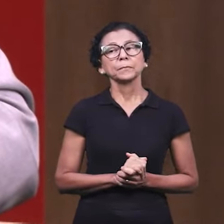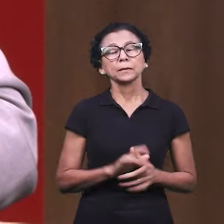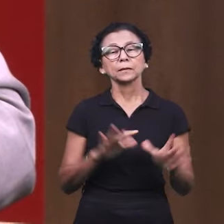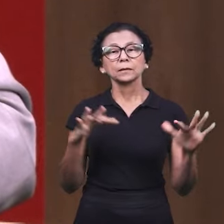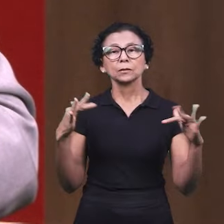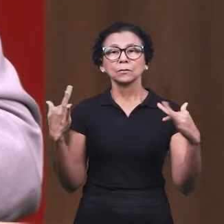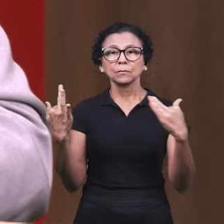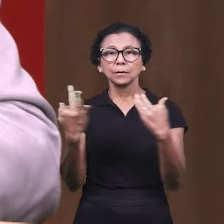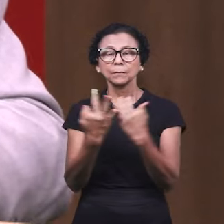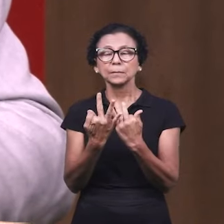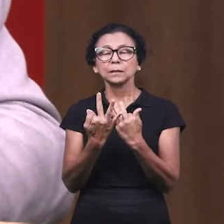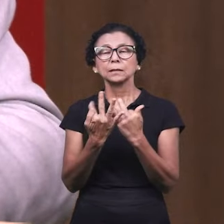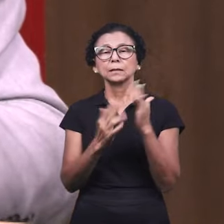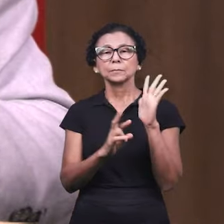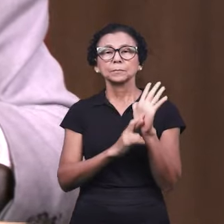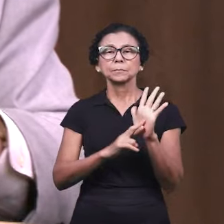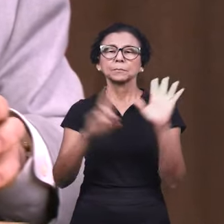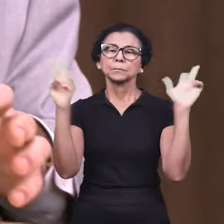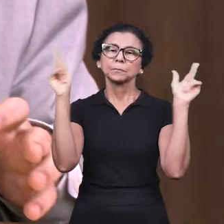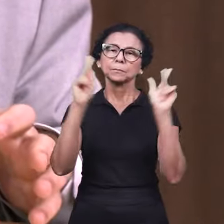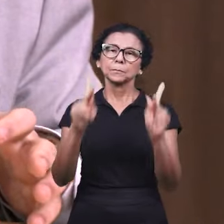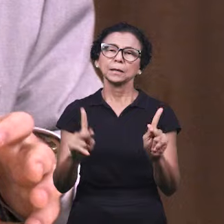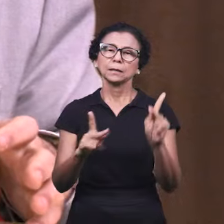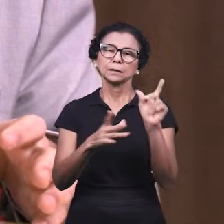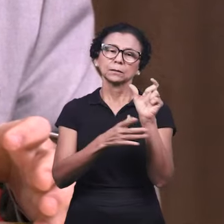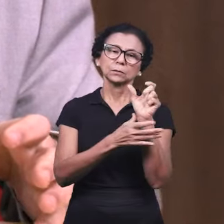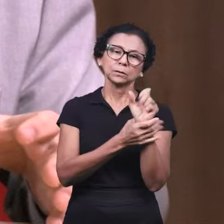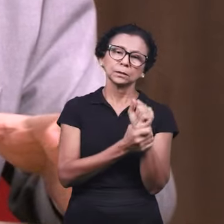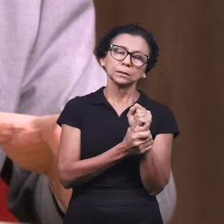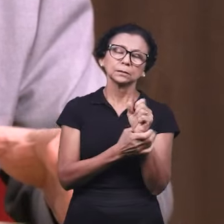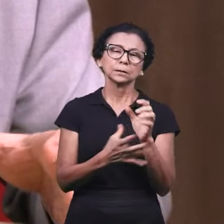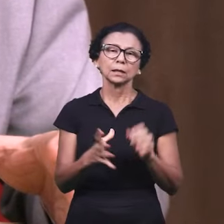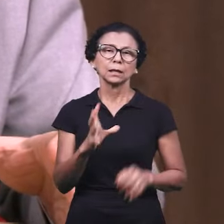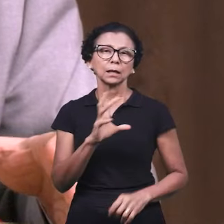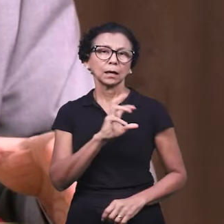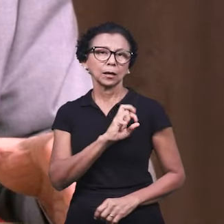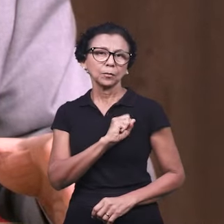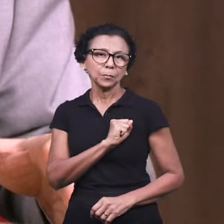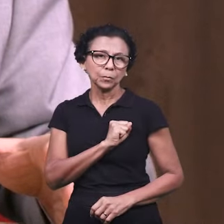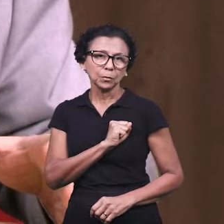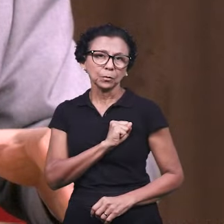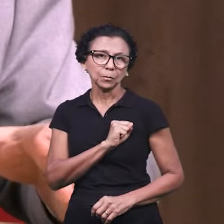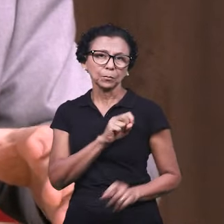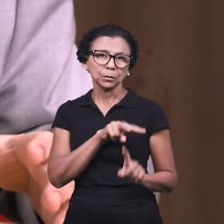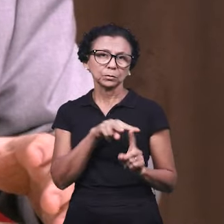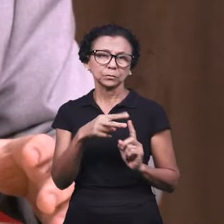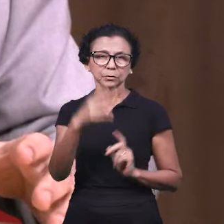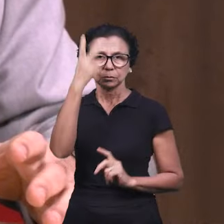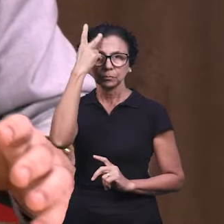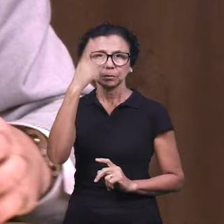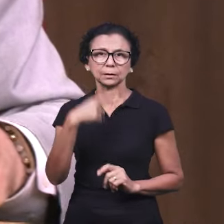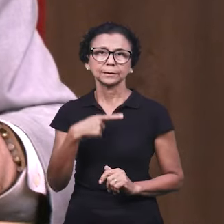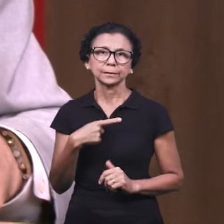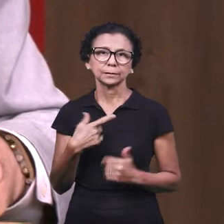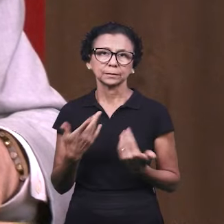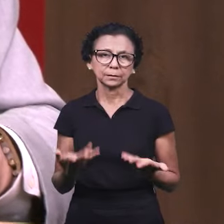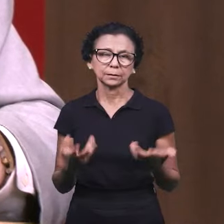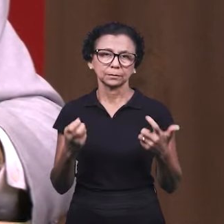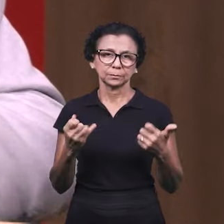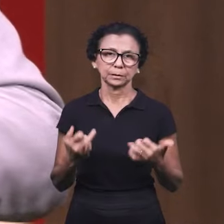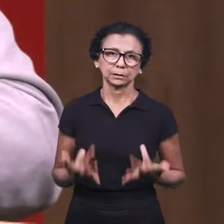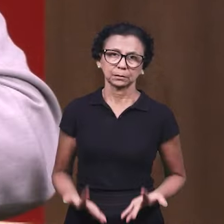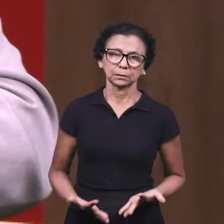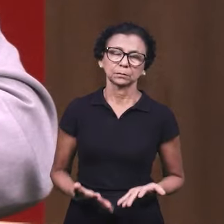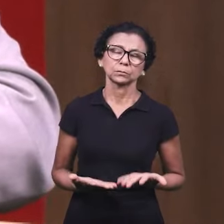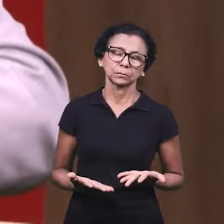amor então eu trouxe aqui paraa questão humana prática né do dia a dia e que muitas vezes